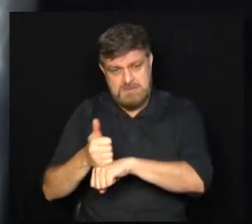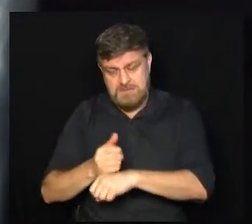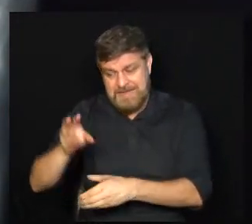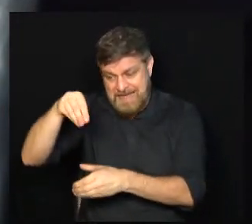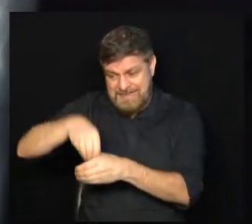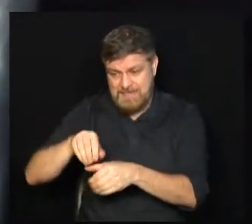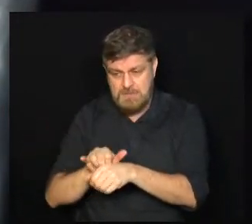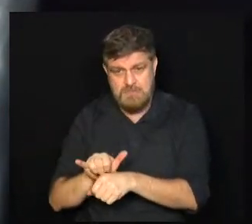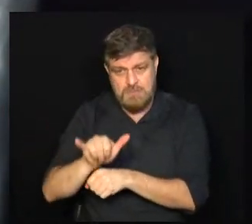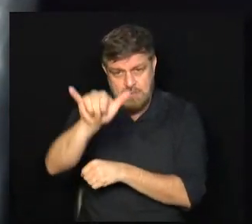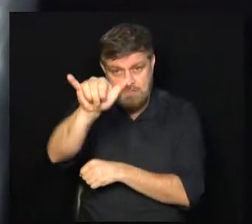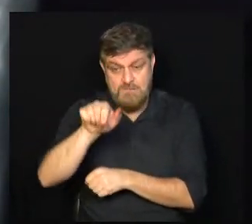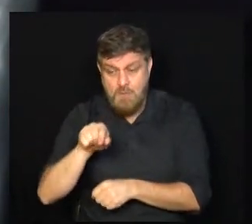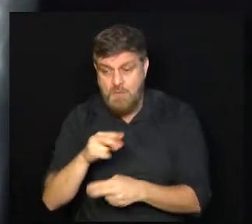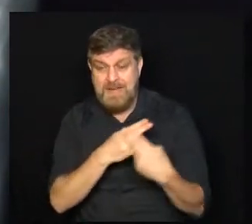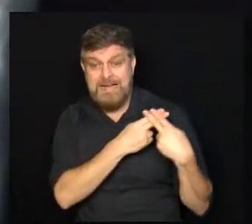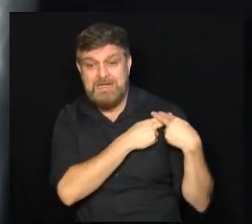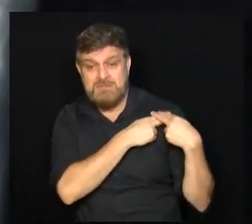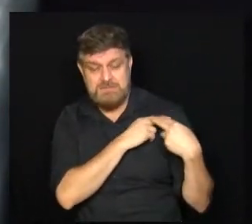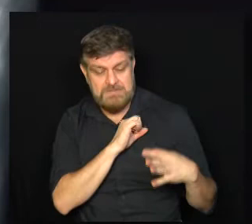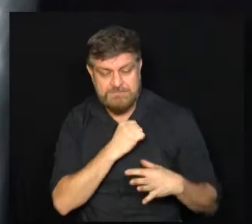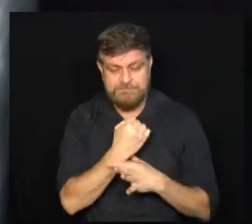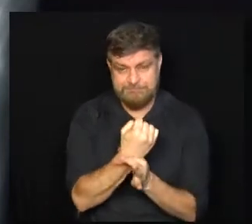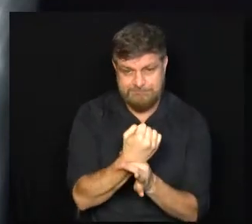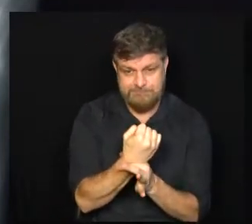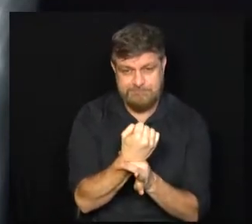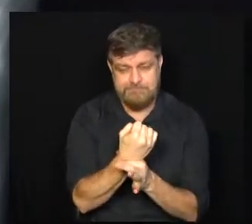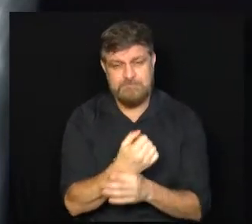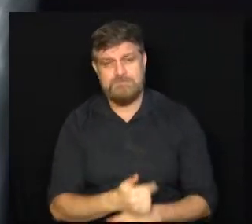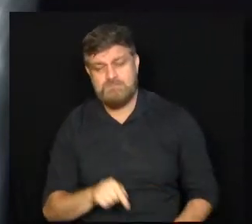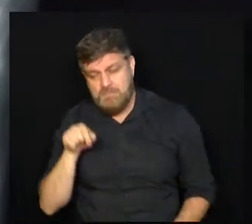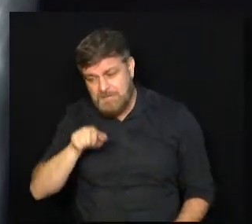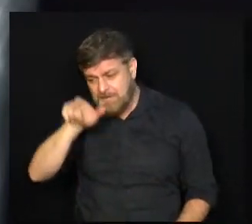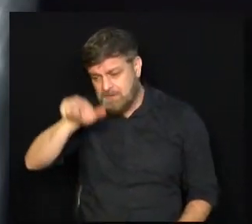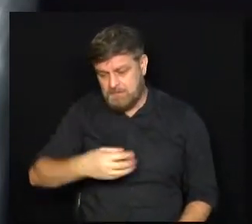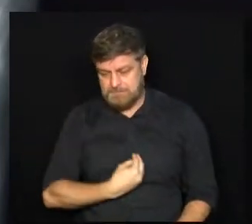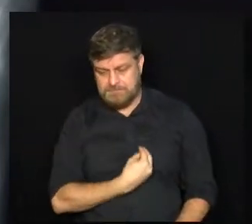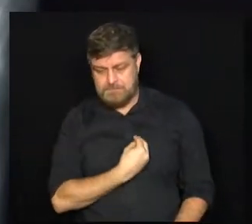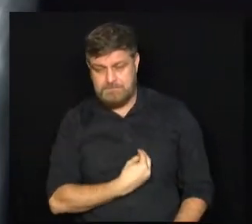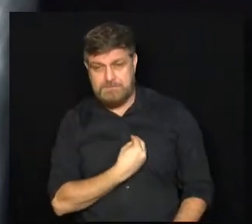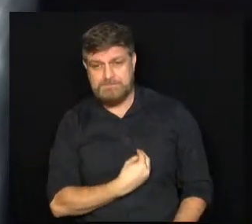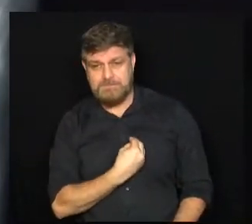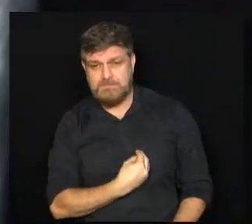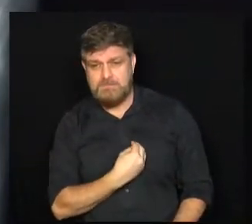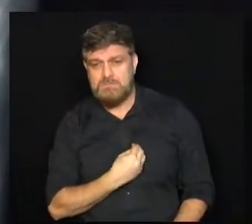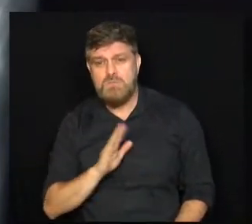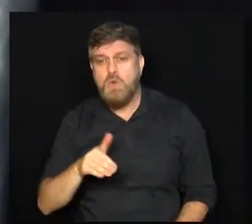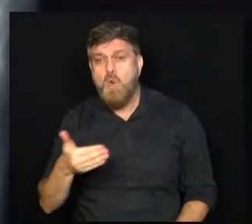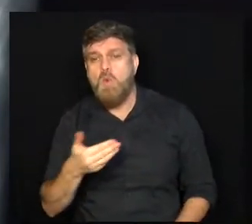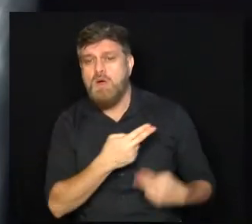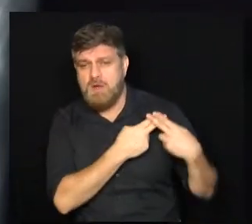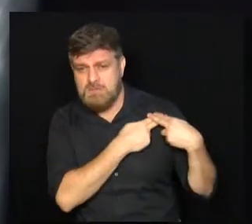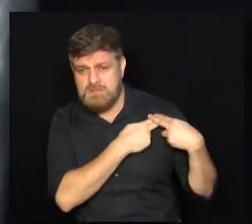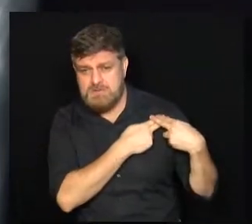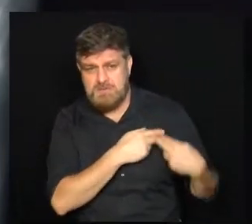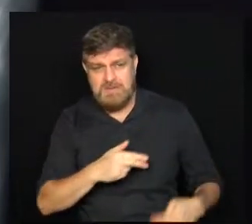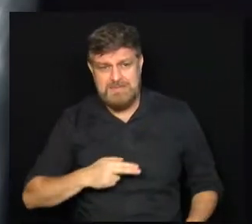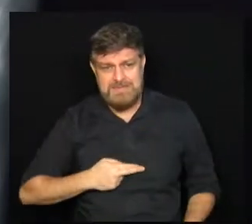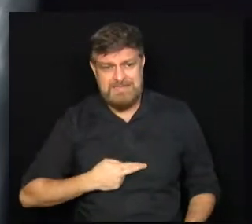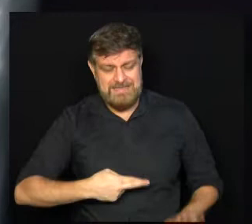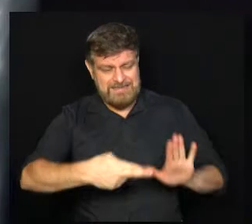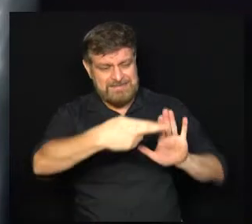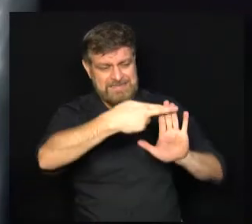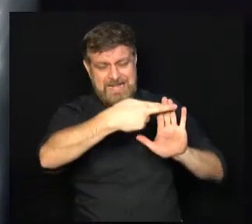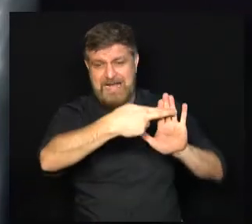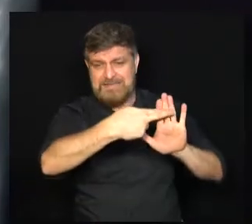do cenário da segurança da aviação, né? Que está ali com a responsabilidade pelas normas da ANAC de